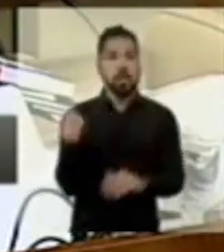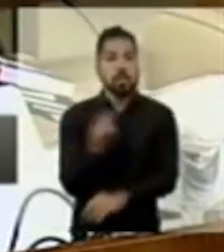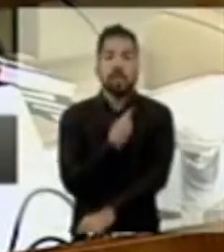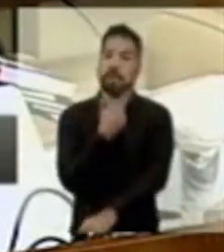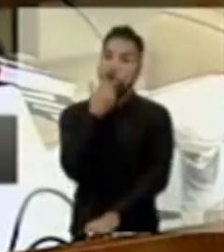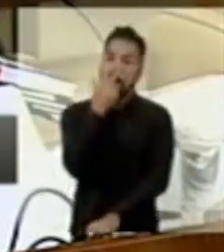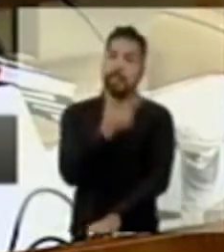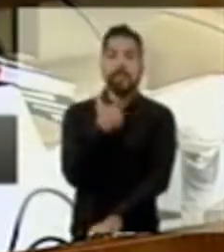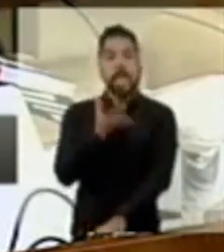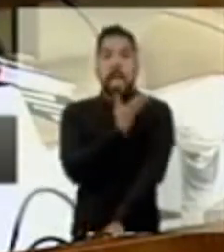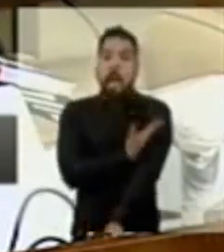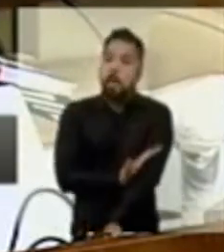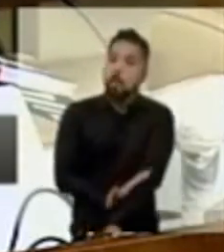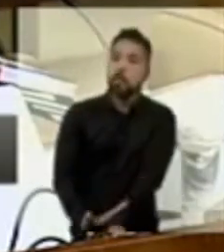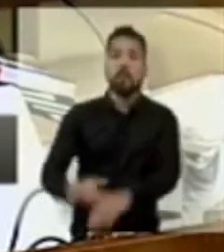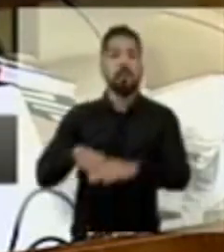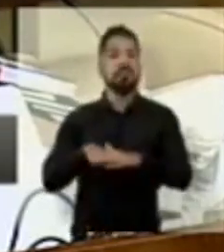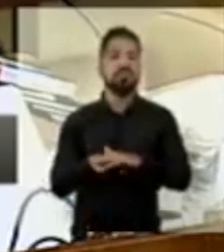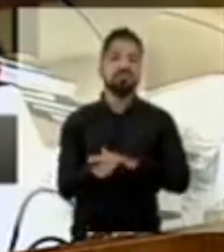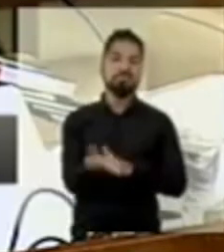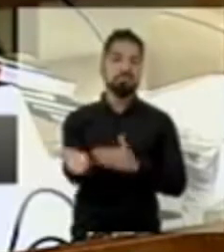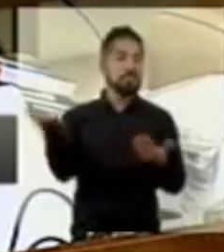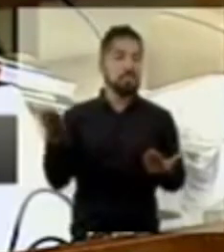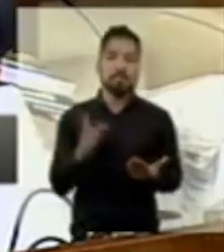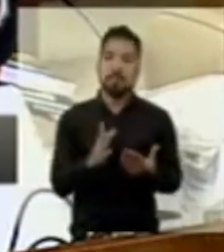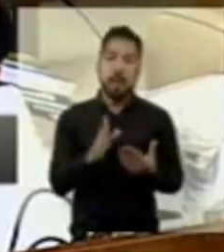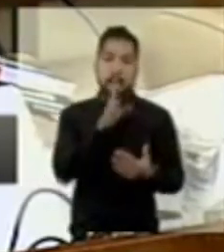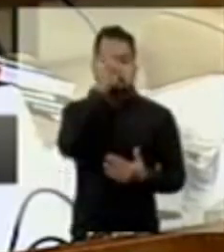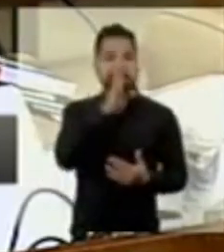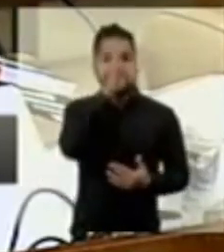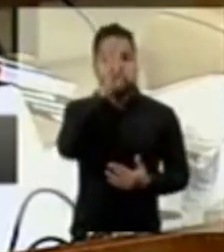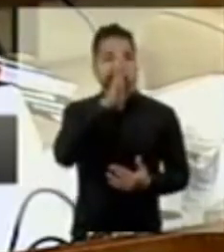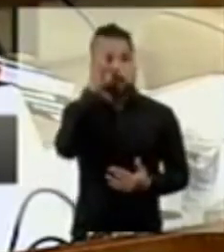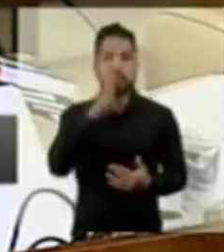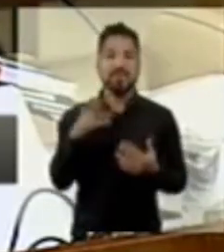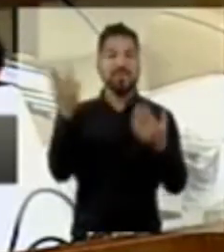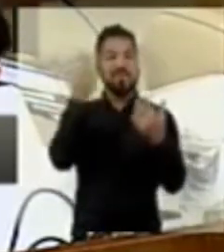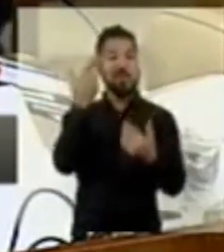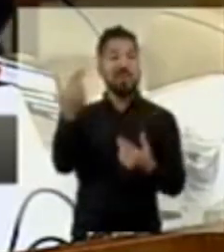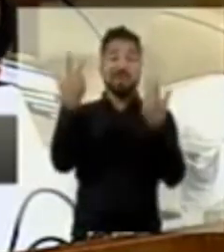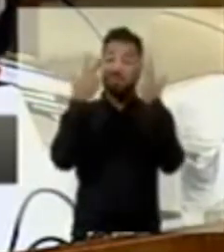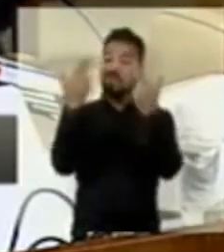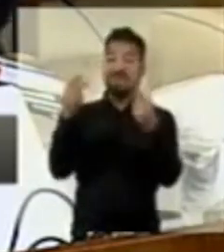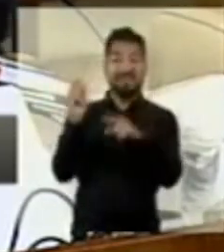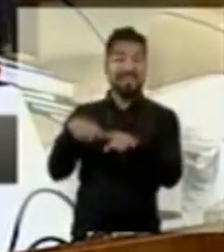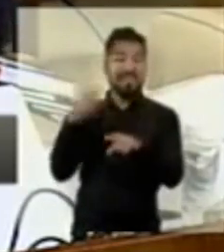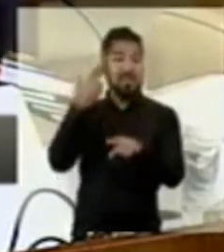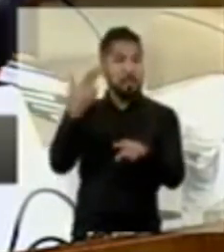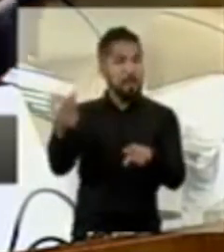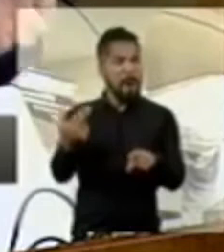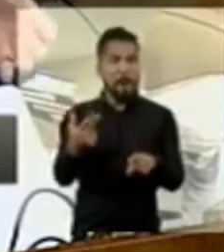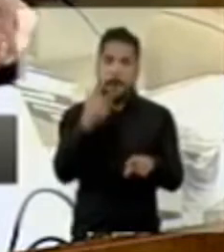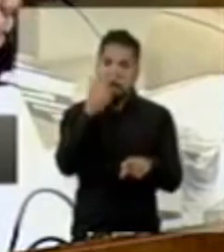com um patamar absurdo de normalidade com esta sucessão de recursos